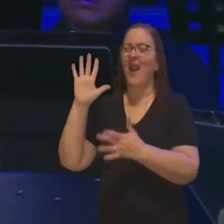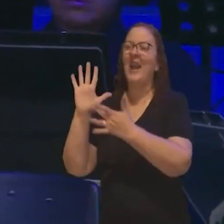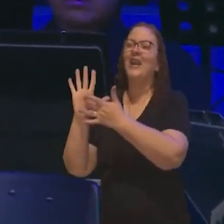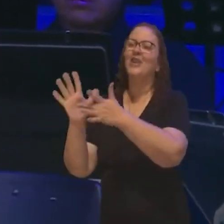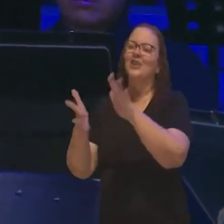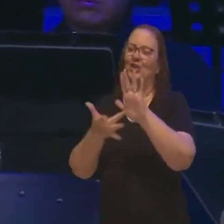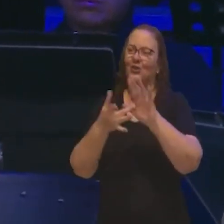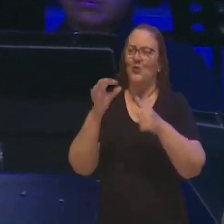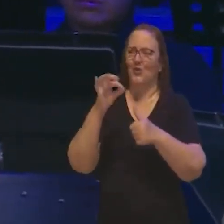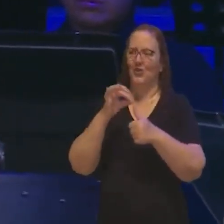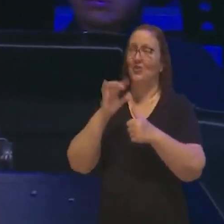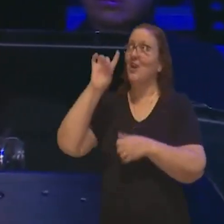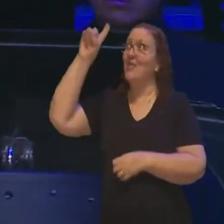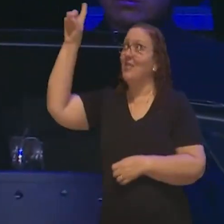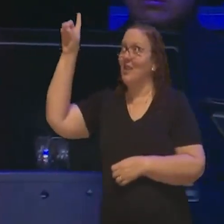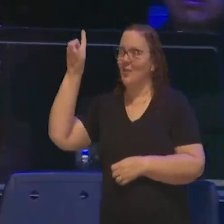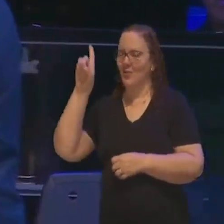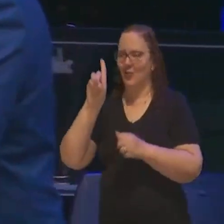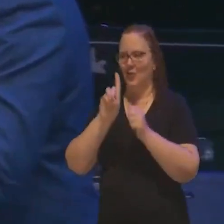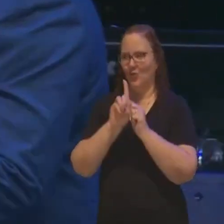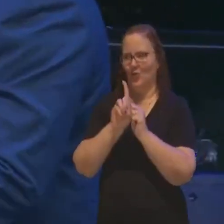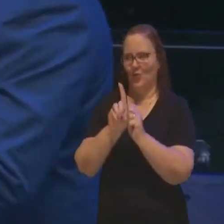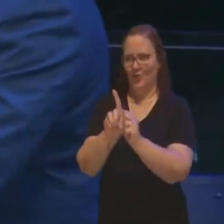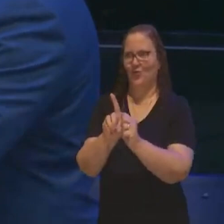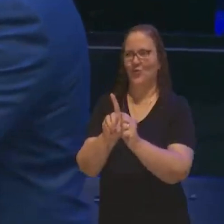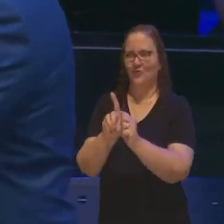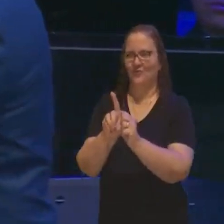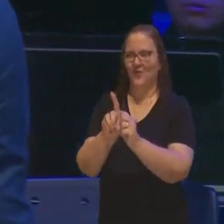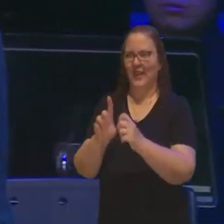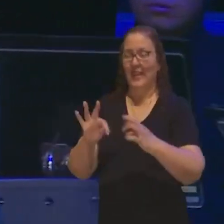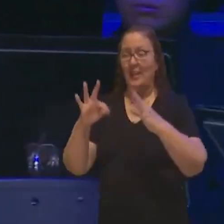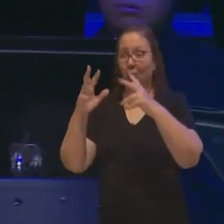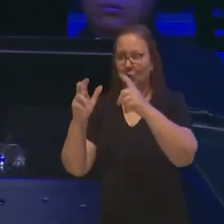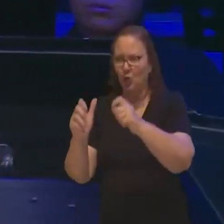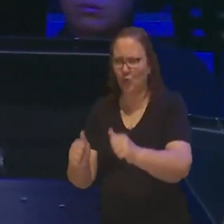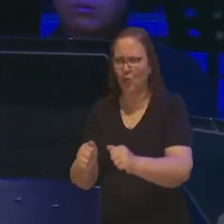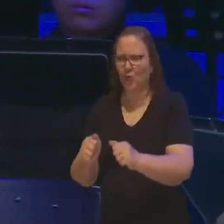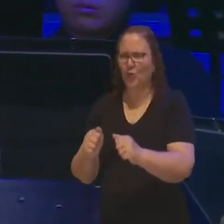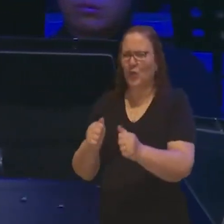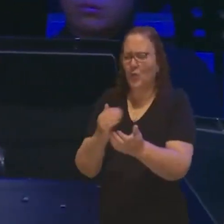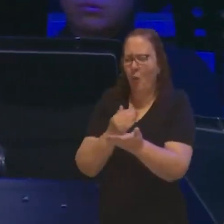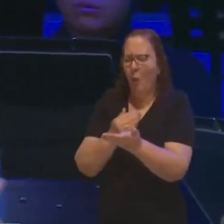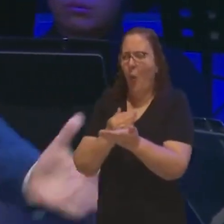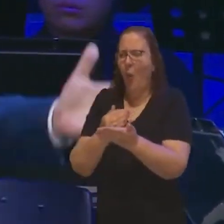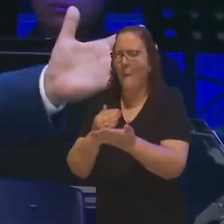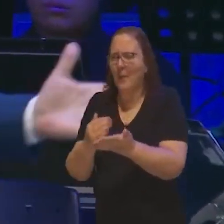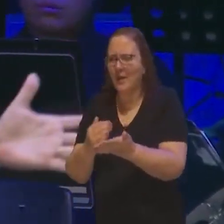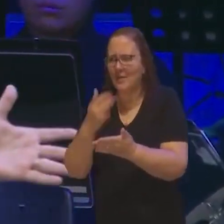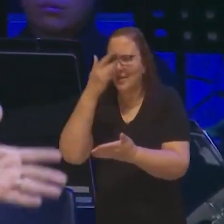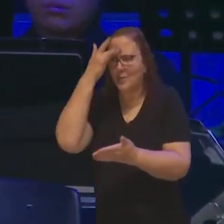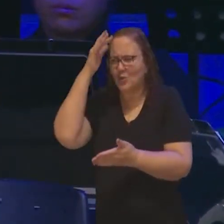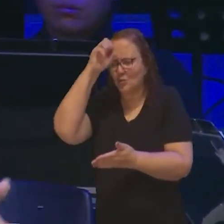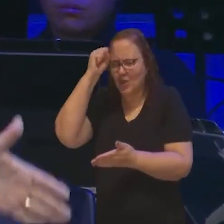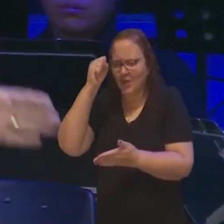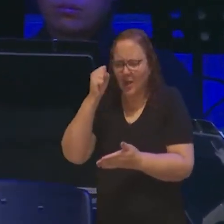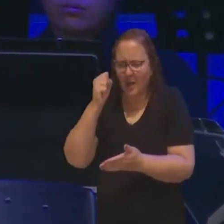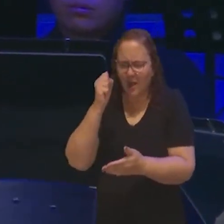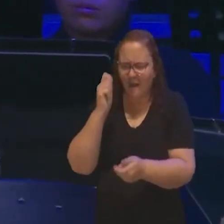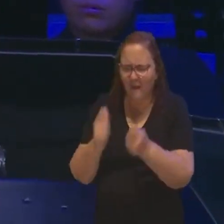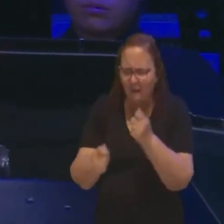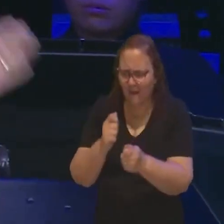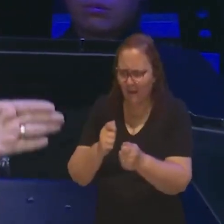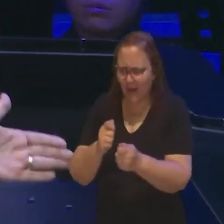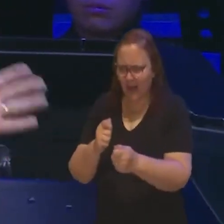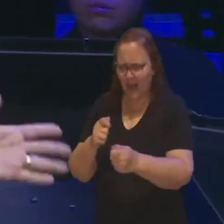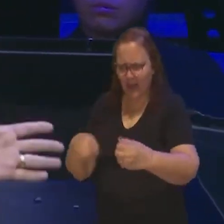Deus conosco. Então tudo que dá origem a cada melodia, a cada toque, a cada bater do instrumento, cada coisa